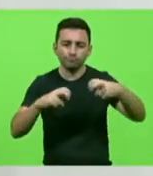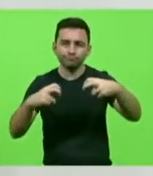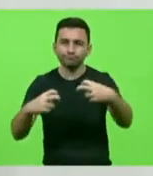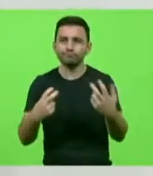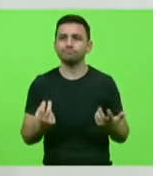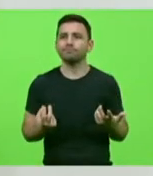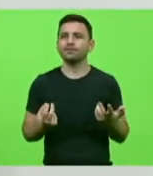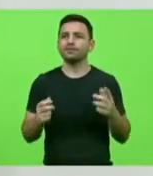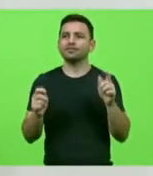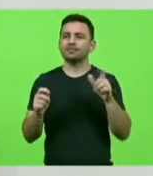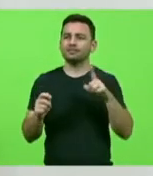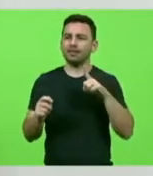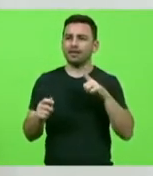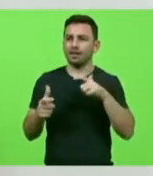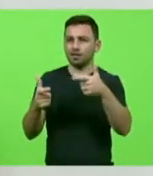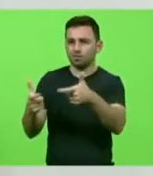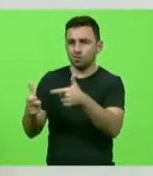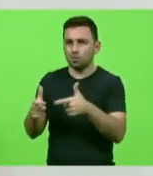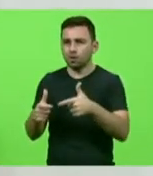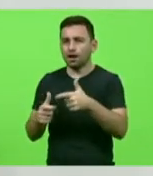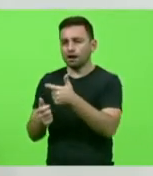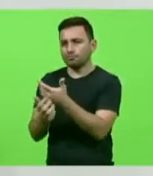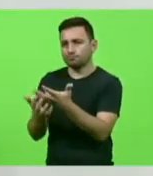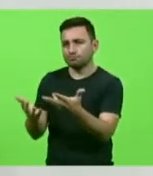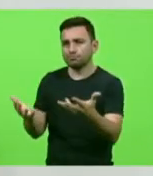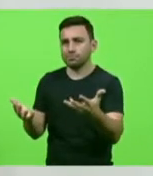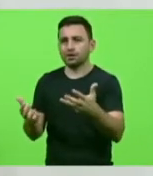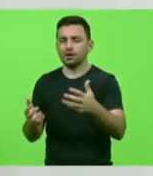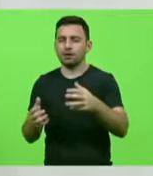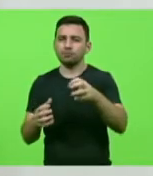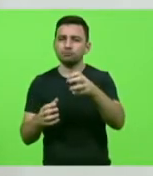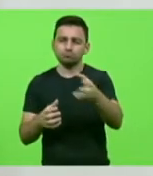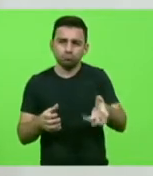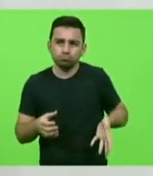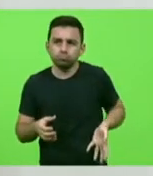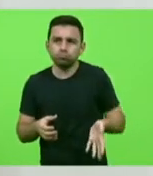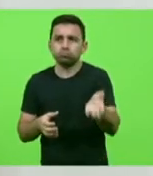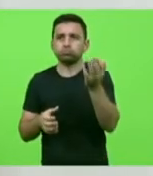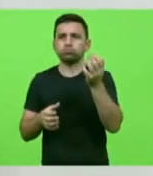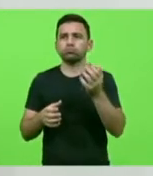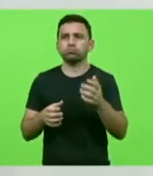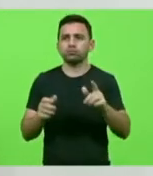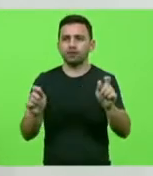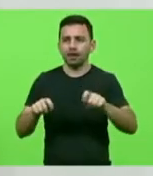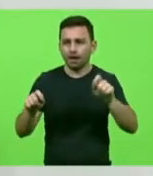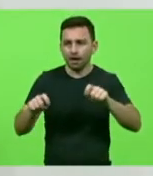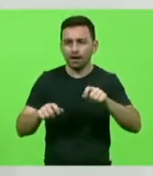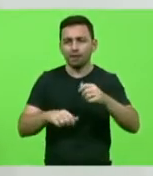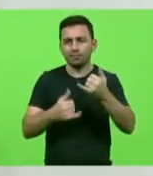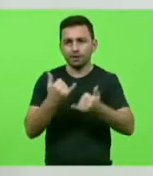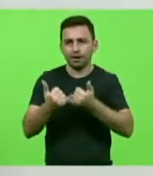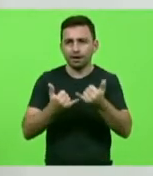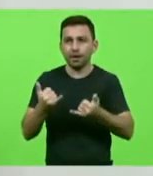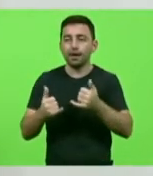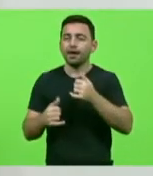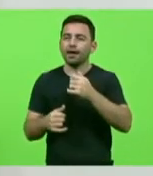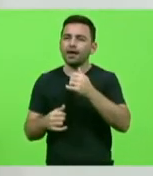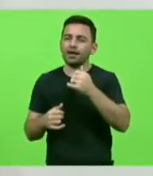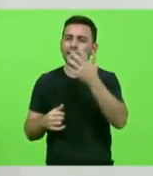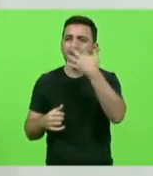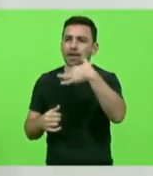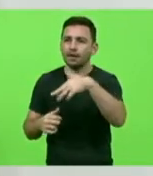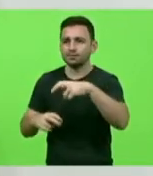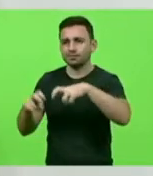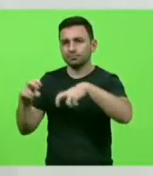jardins, quadra multiuso, cancha de bocha, playground para as crianças, academia